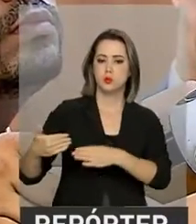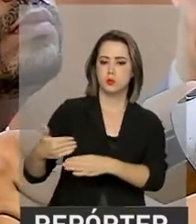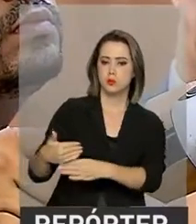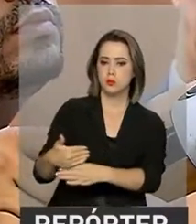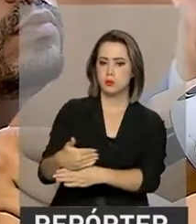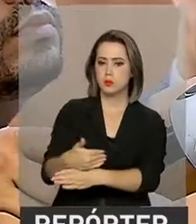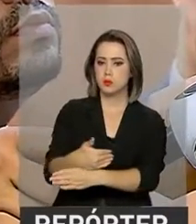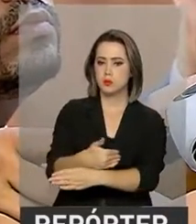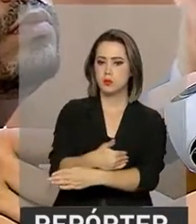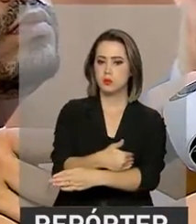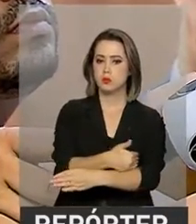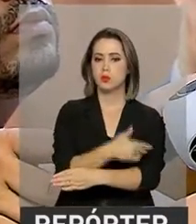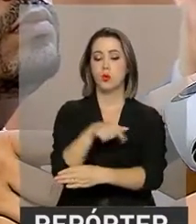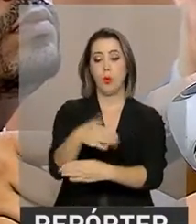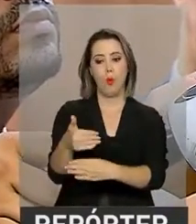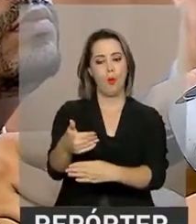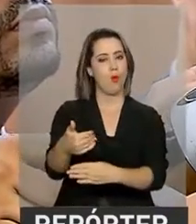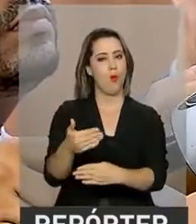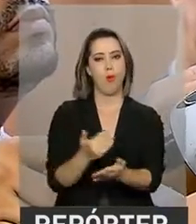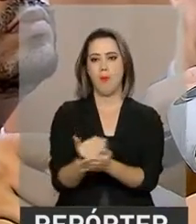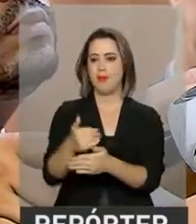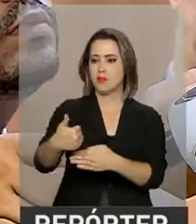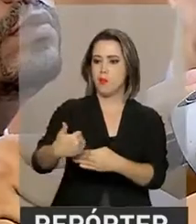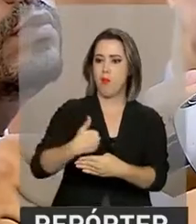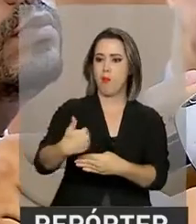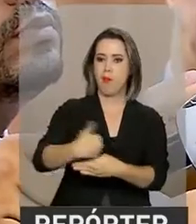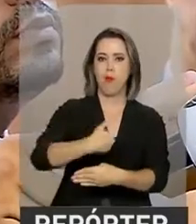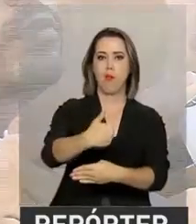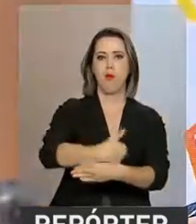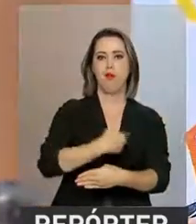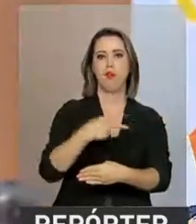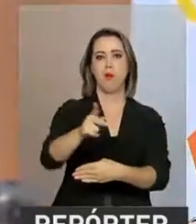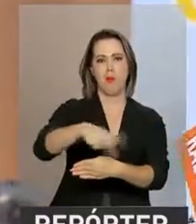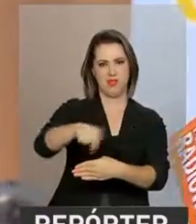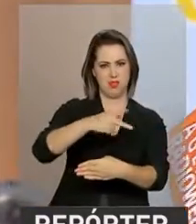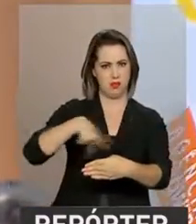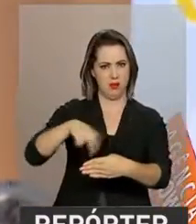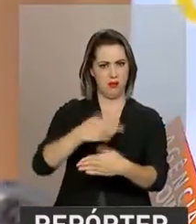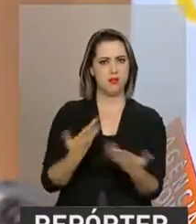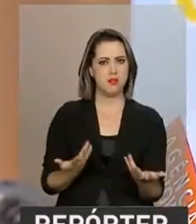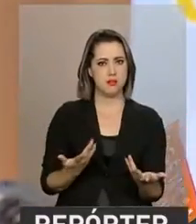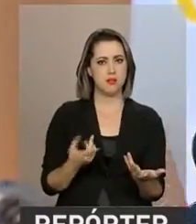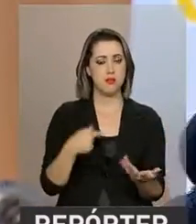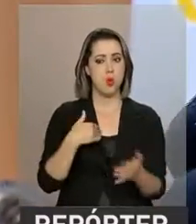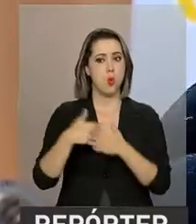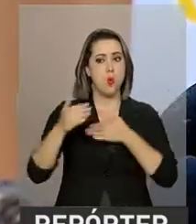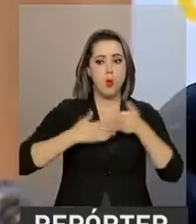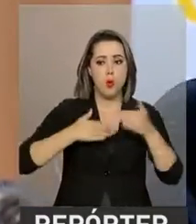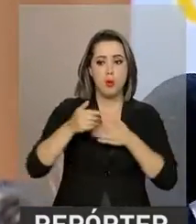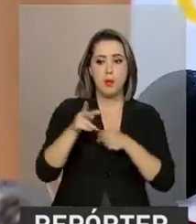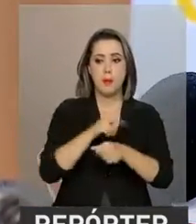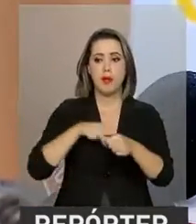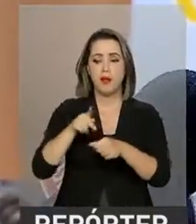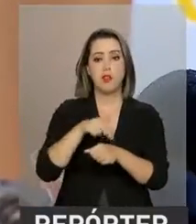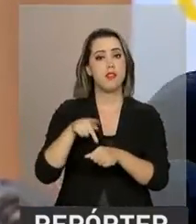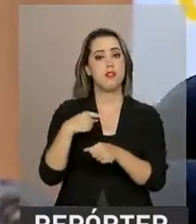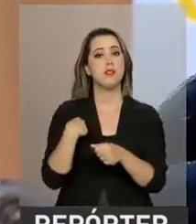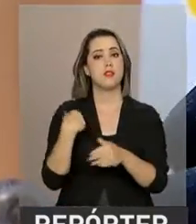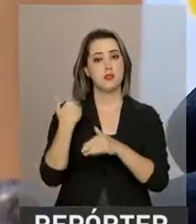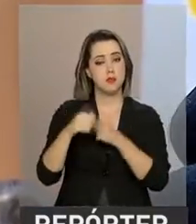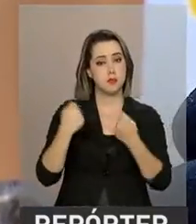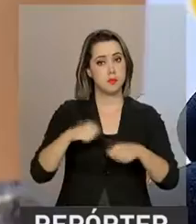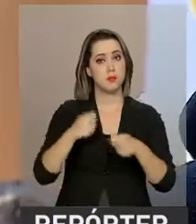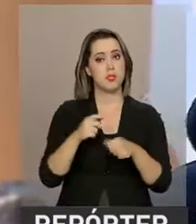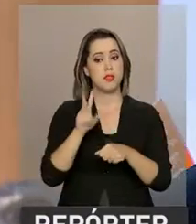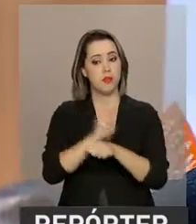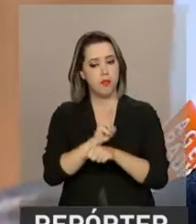fronteiras, porque é lá que começa tudo. O contrabando entra pelas fronteiras. Qualquer país desenvolvido defende o seu mercado. Nós também temos que